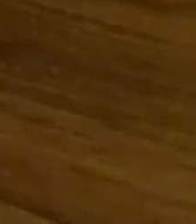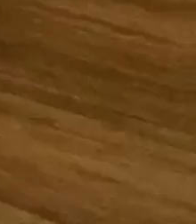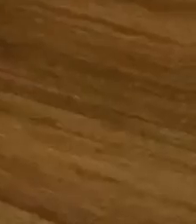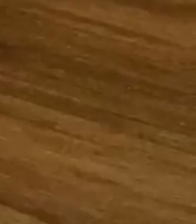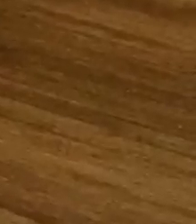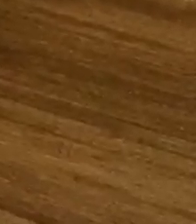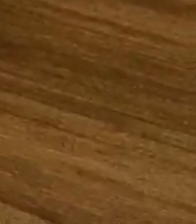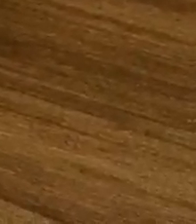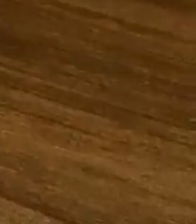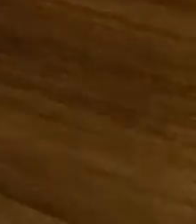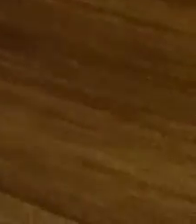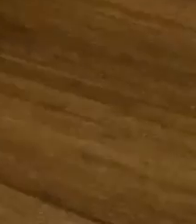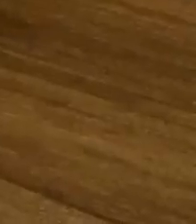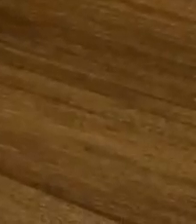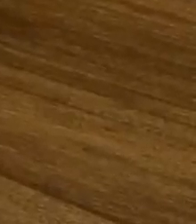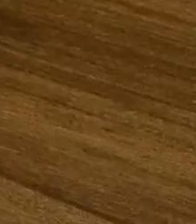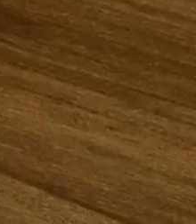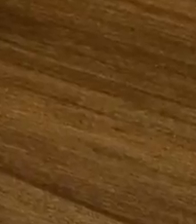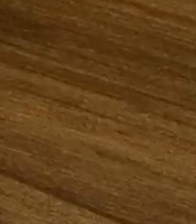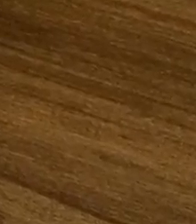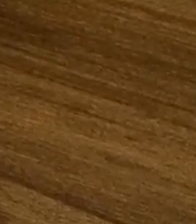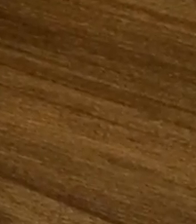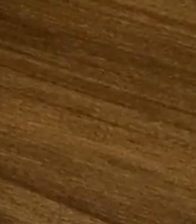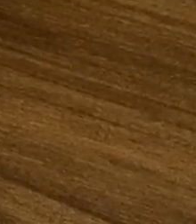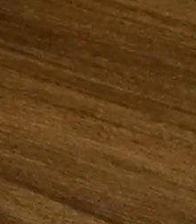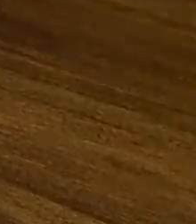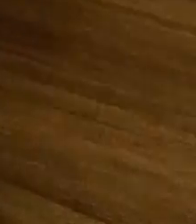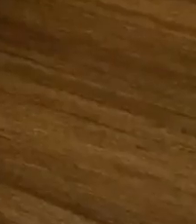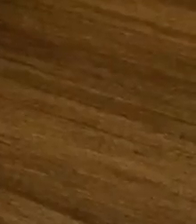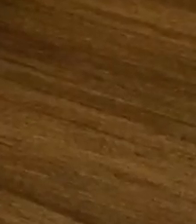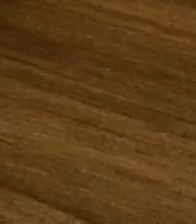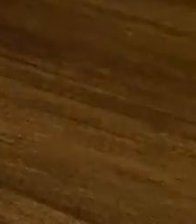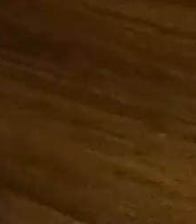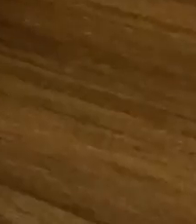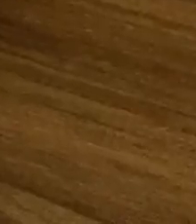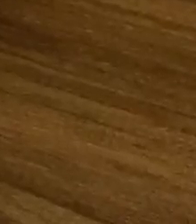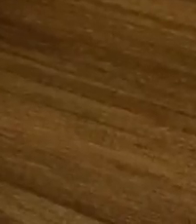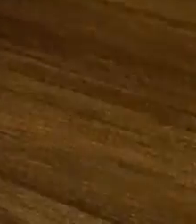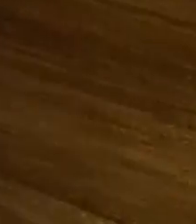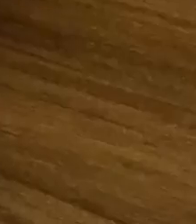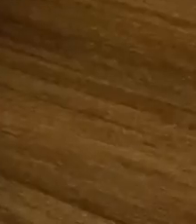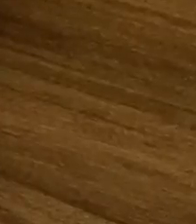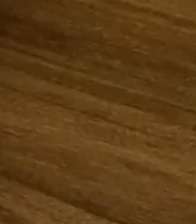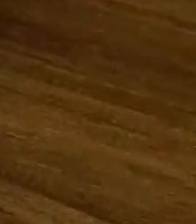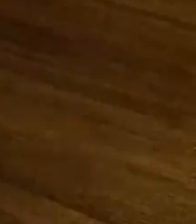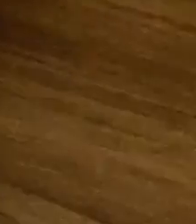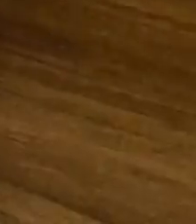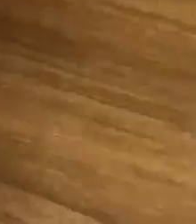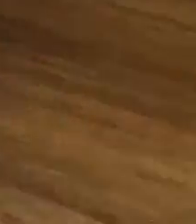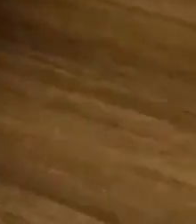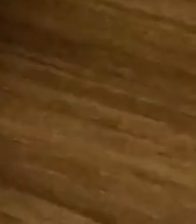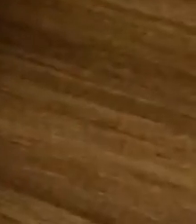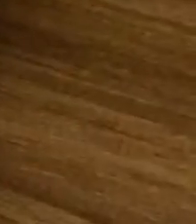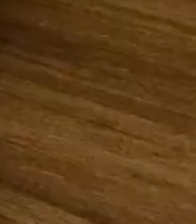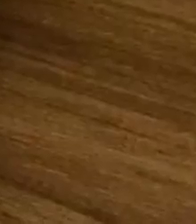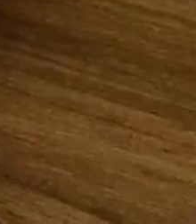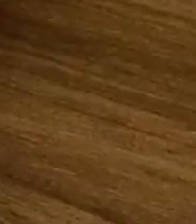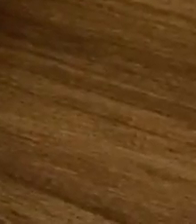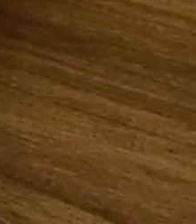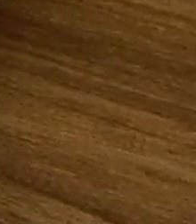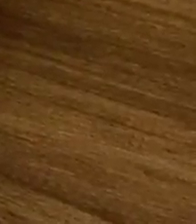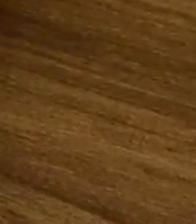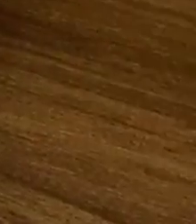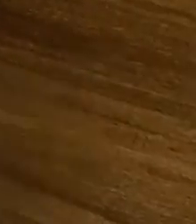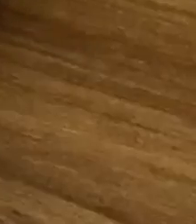aqui sobre solidão sobre a vastidão do mundo abandono sentido de desim importância do mundo é até difícil de explicar porque eles